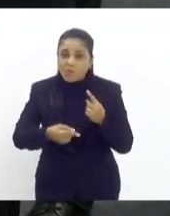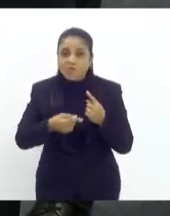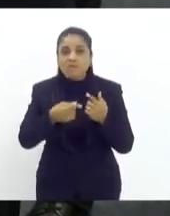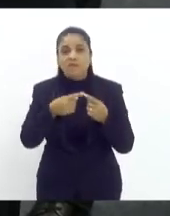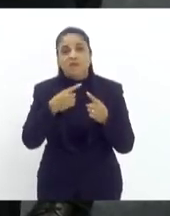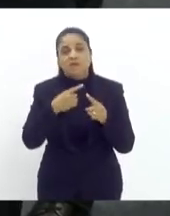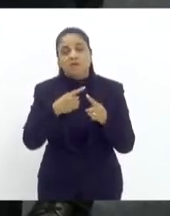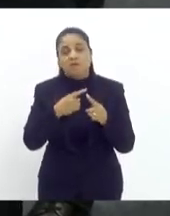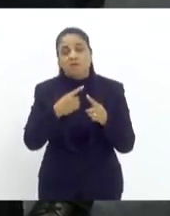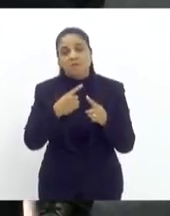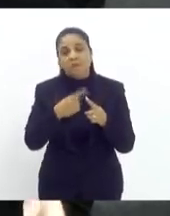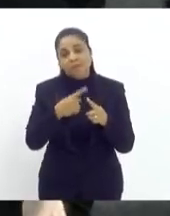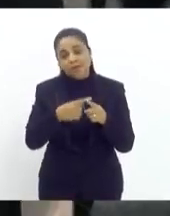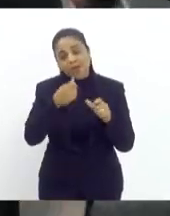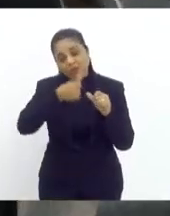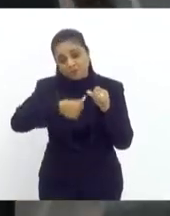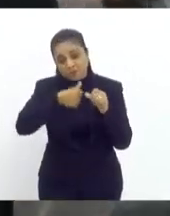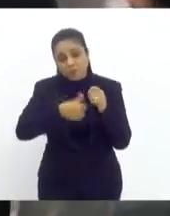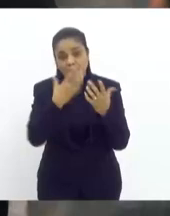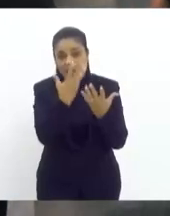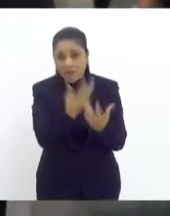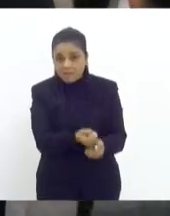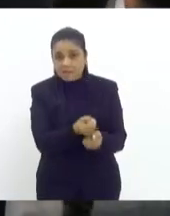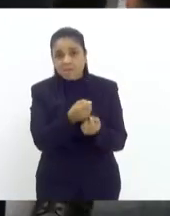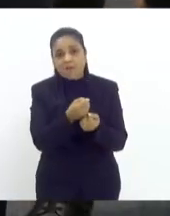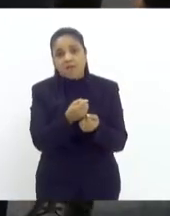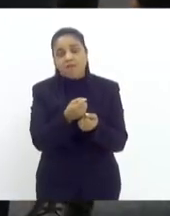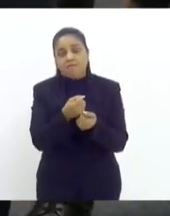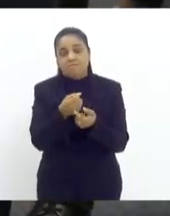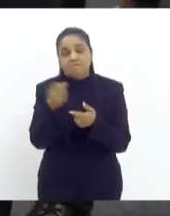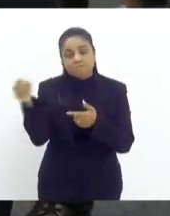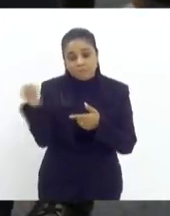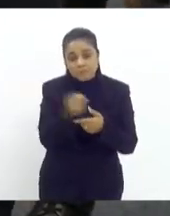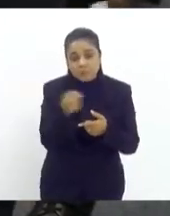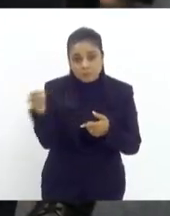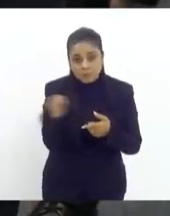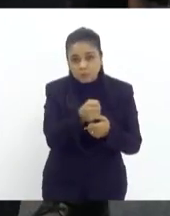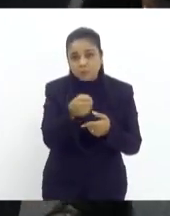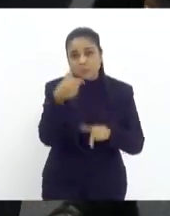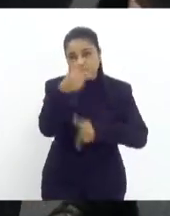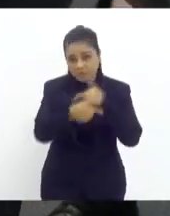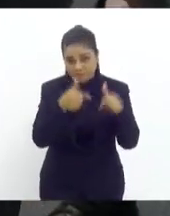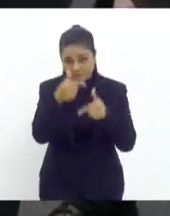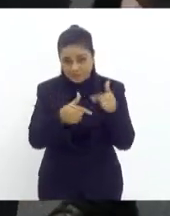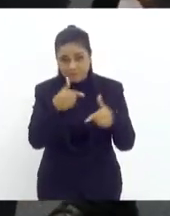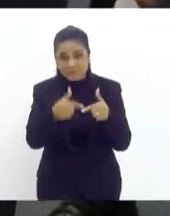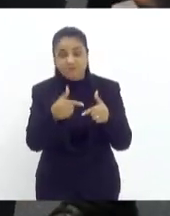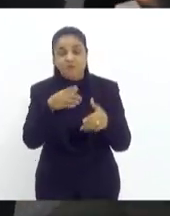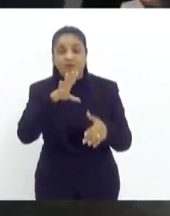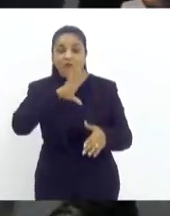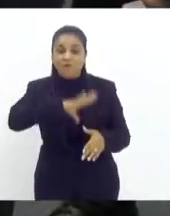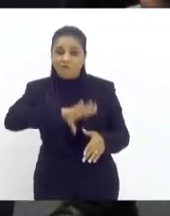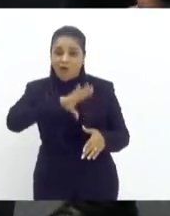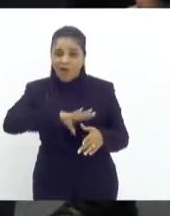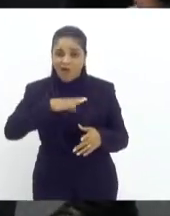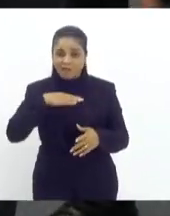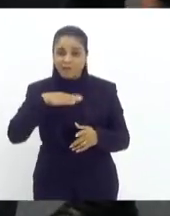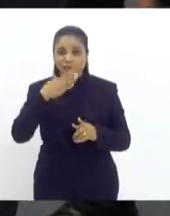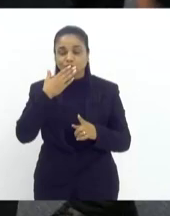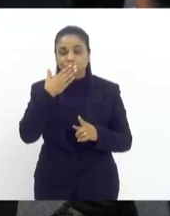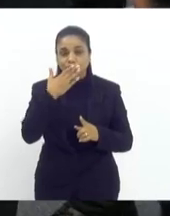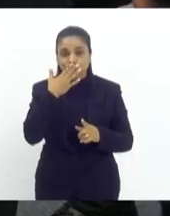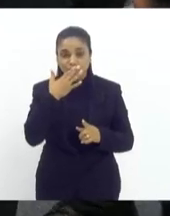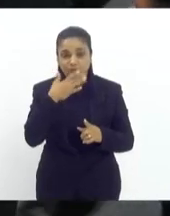esses clubes receberem oriundos da classe trabalhadora então Vasco da Gama abre de certa maneira